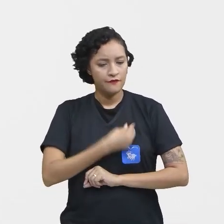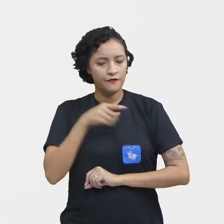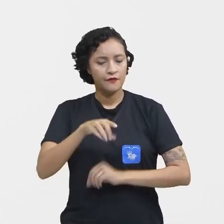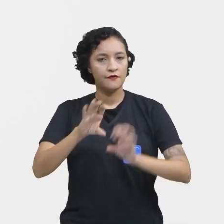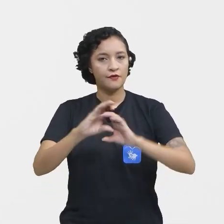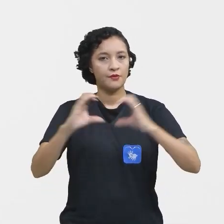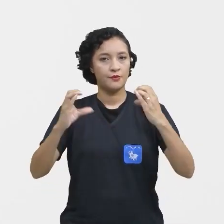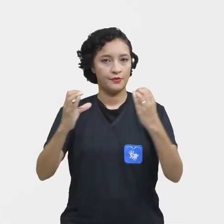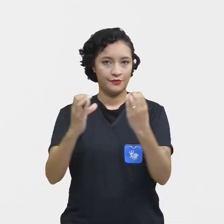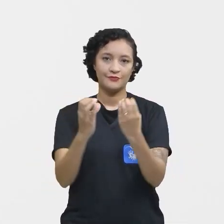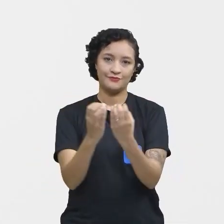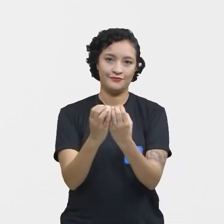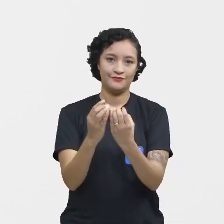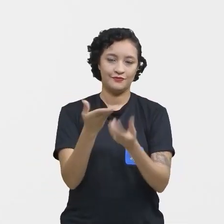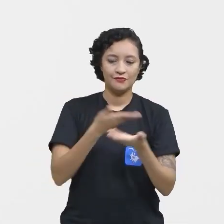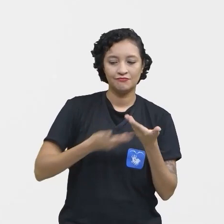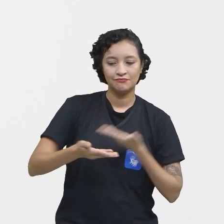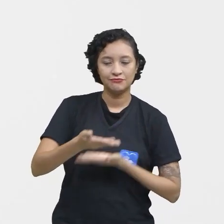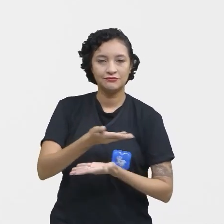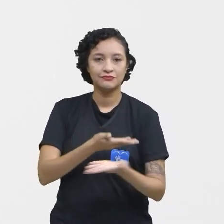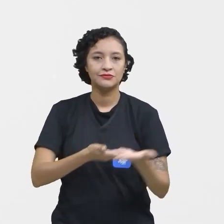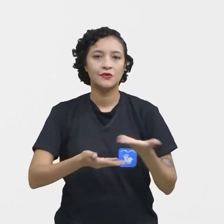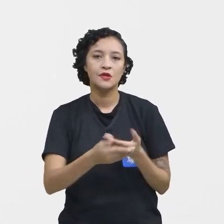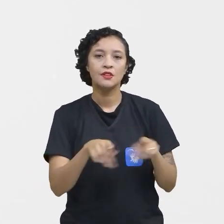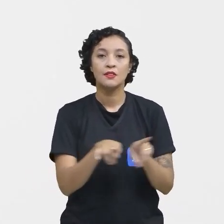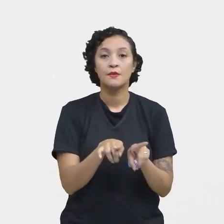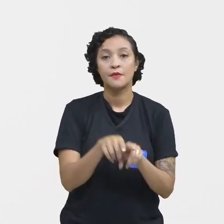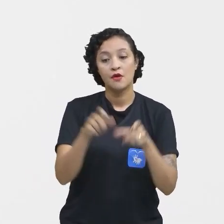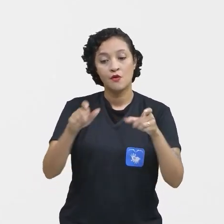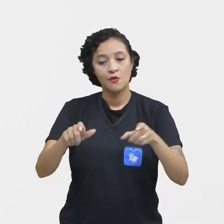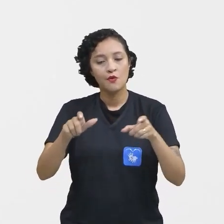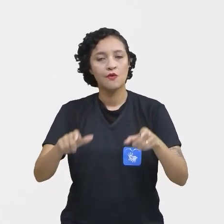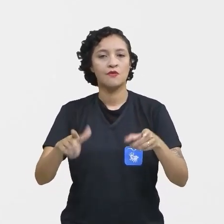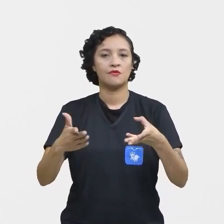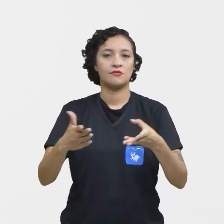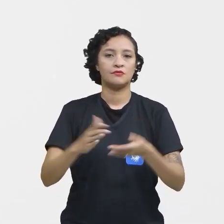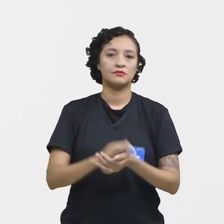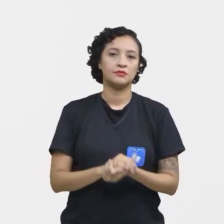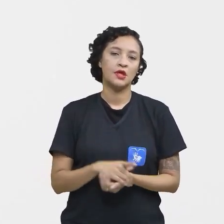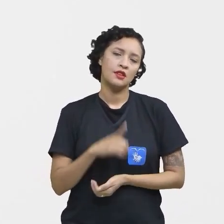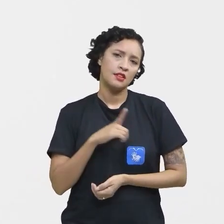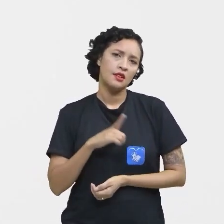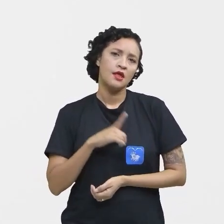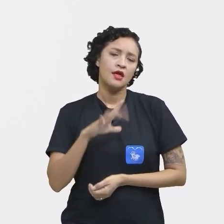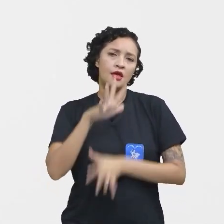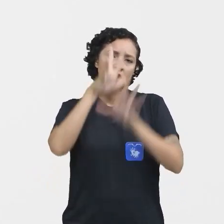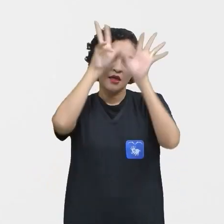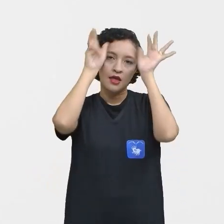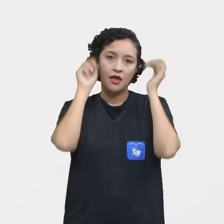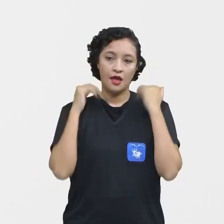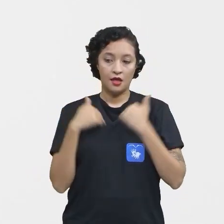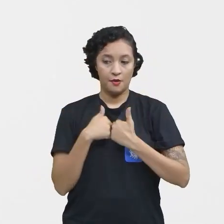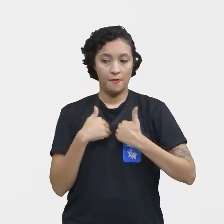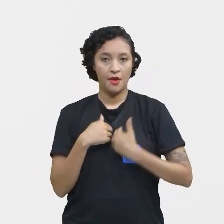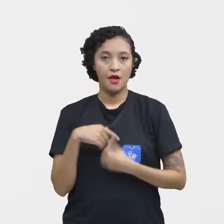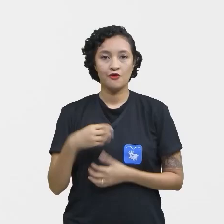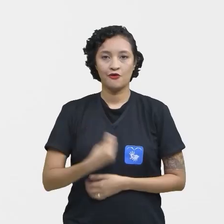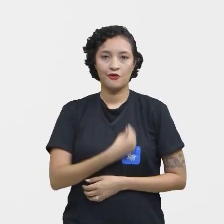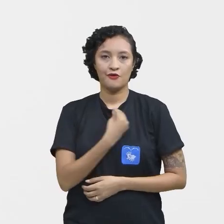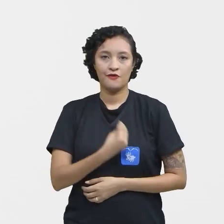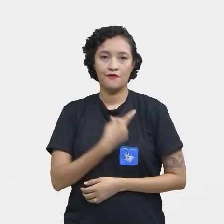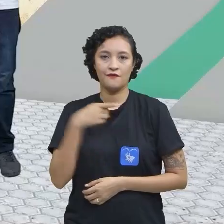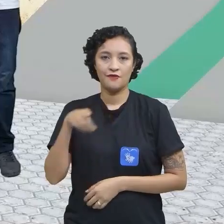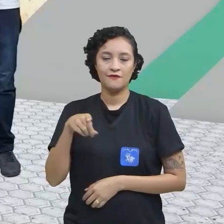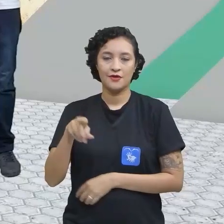comunidades, interagem entre si e com o ambiente. Por exemplo, existem animais que vivem na savana e outros animais que vivem em florestas